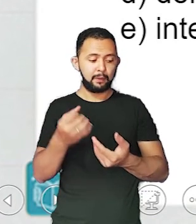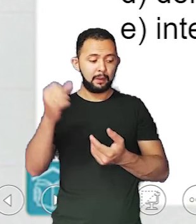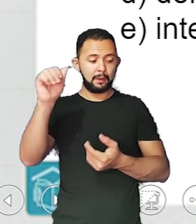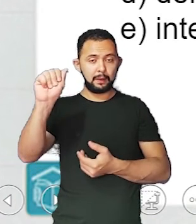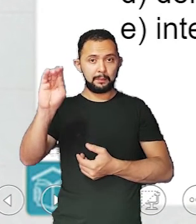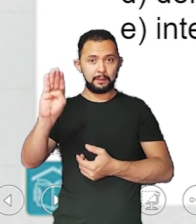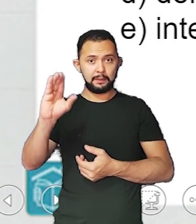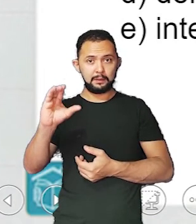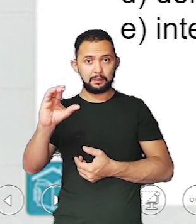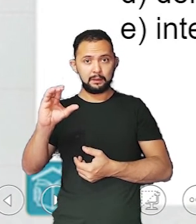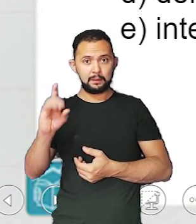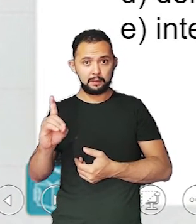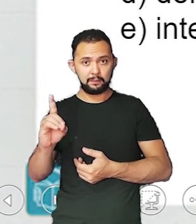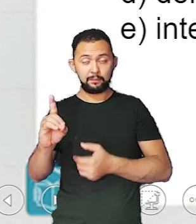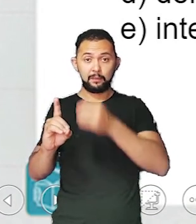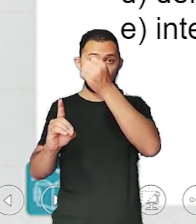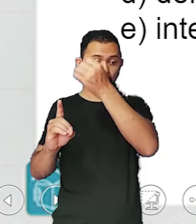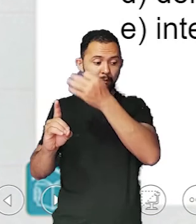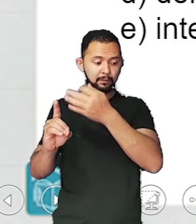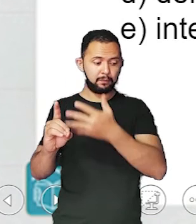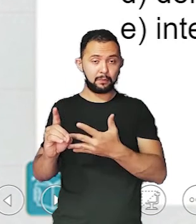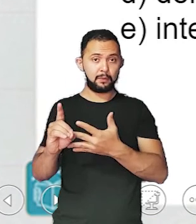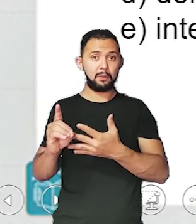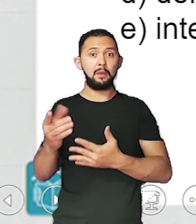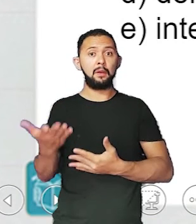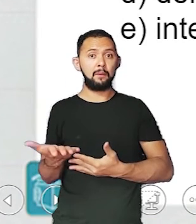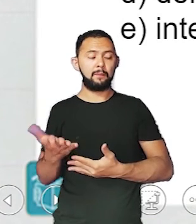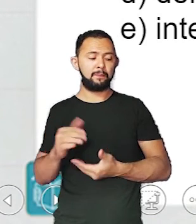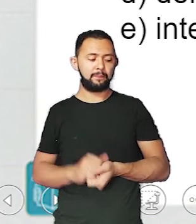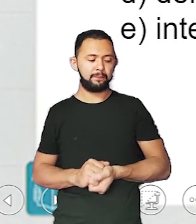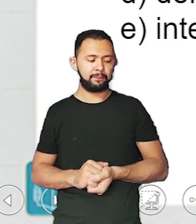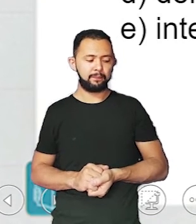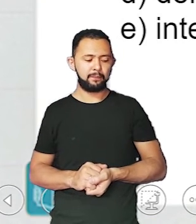para vocês, só para um lembrete aqui, né? Para ser